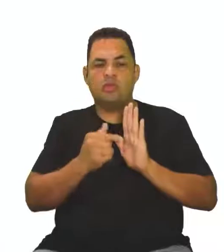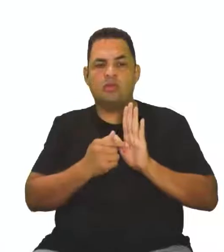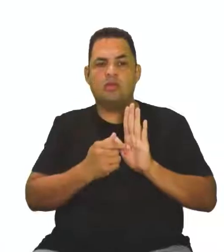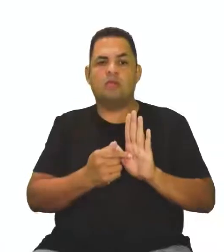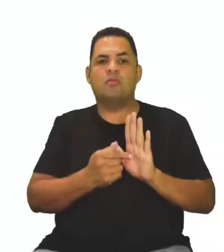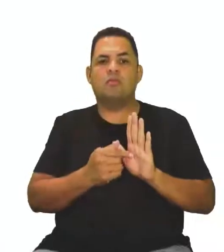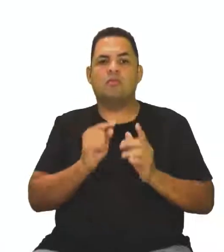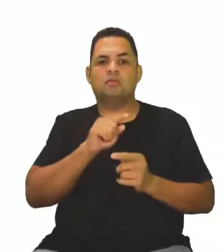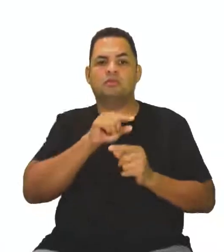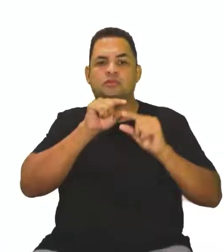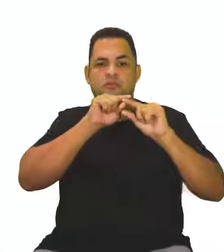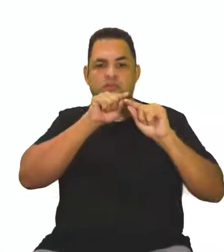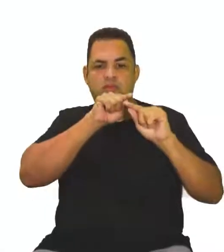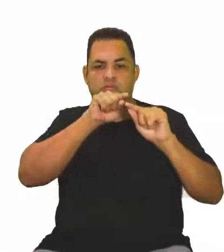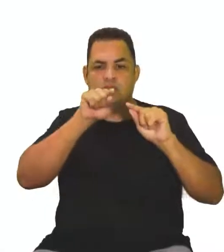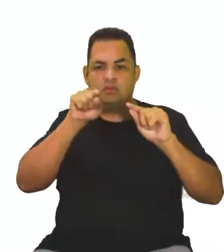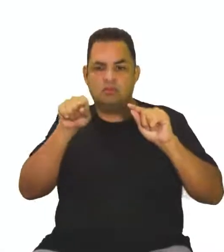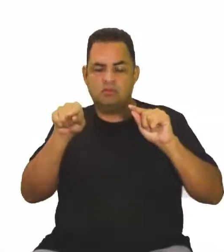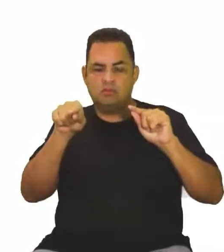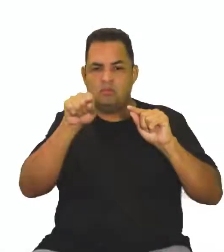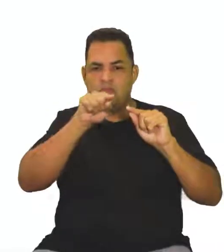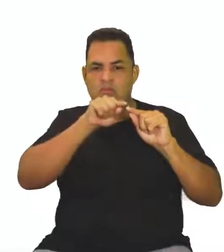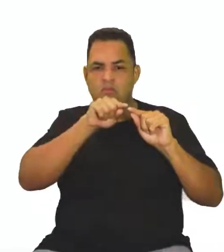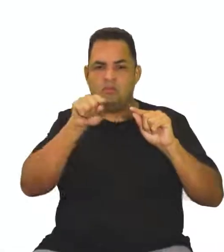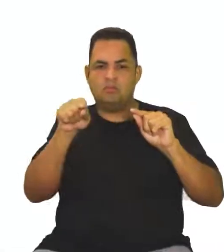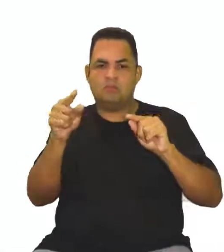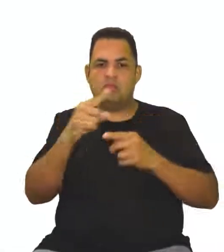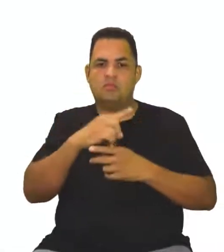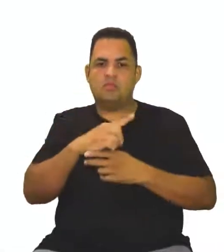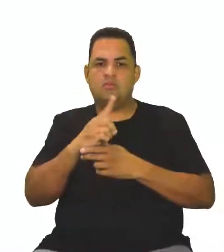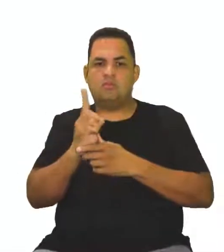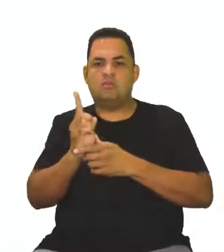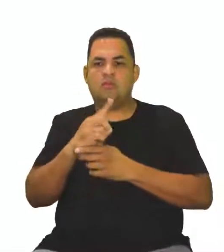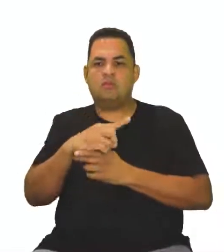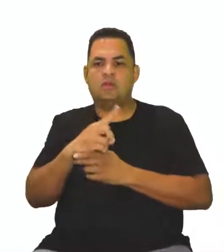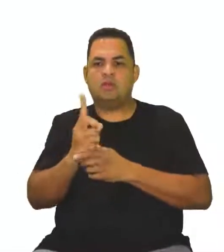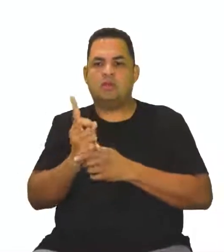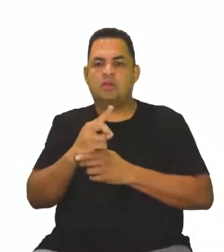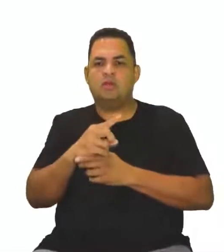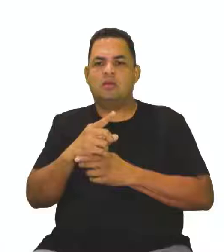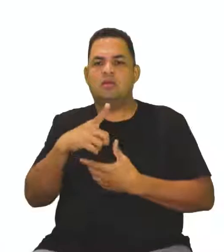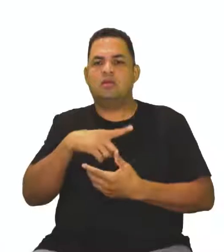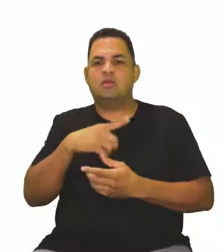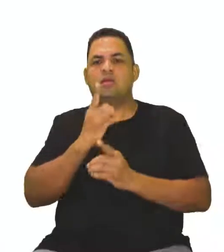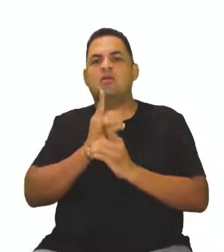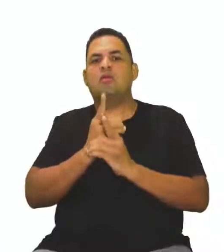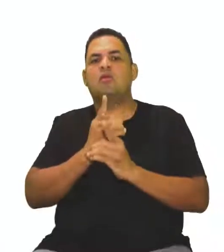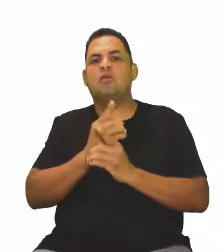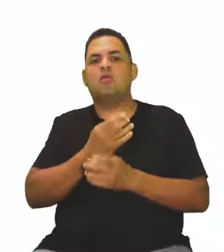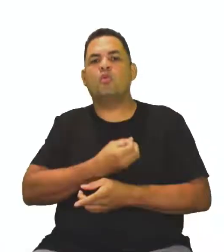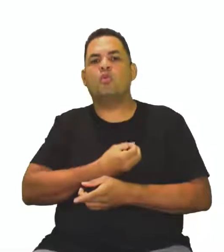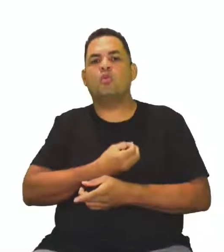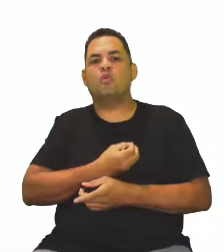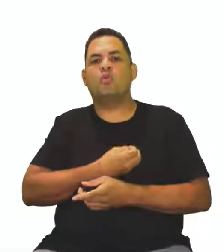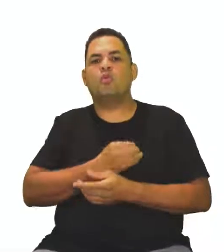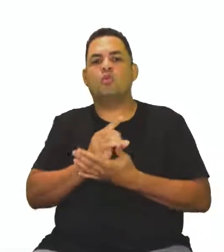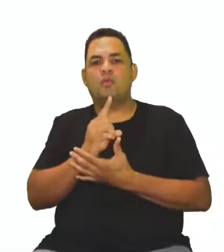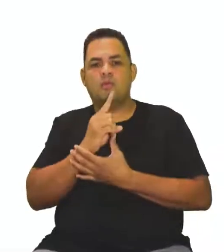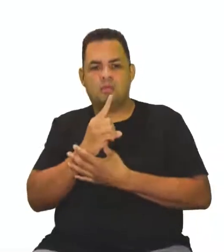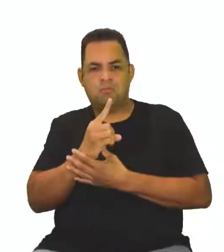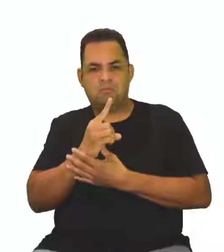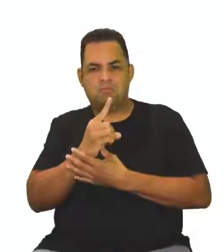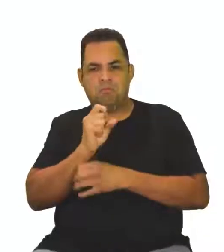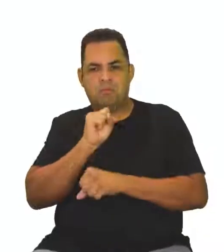uma escala graduada. Então, ele fica ali oscilando em cima da escala até encontrar um valor e ele se equilibrar